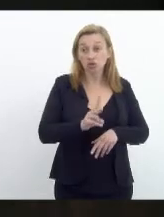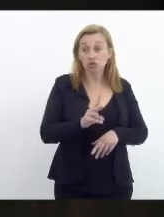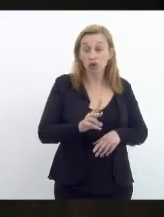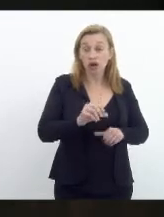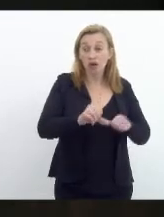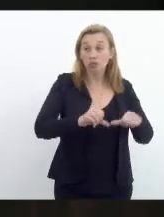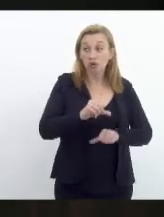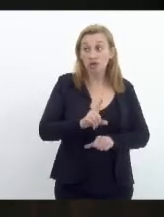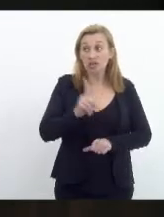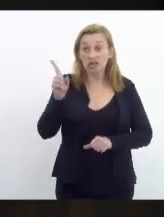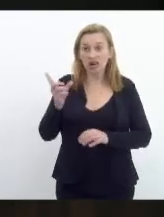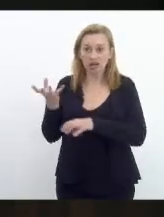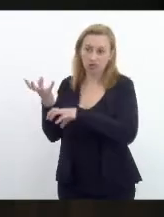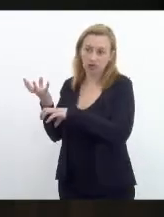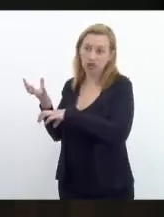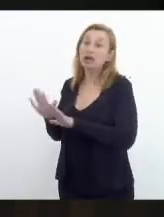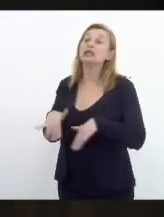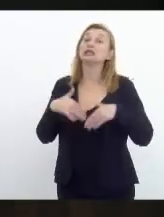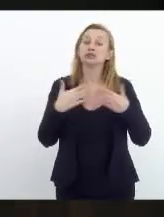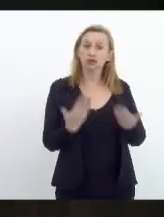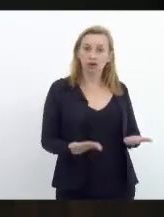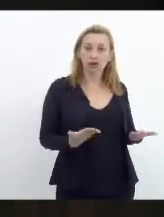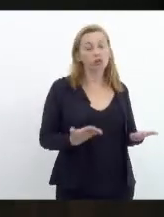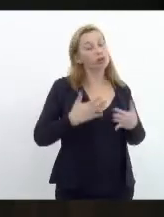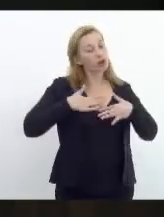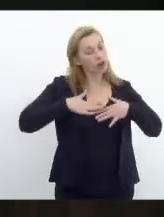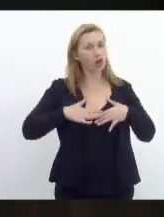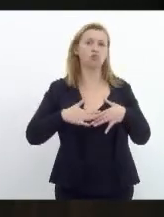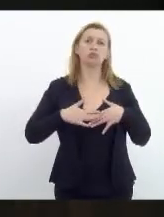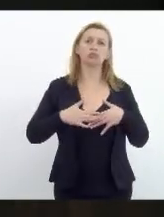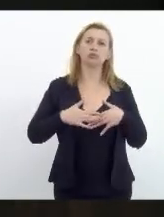a mudança que ocorreu no Congresso Nacional. Então, alto lá.